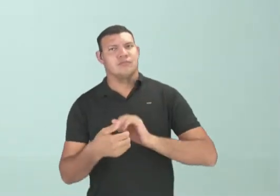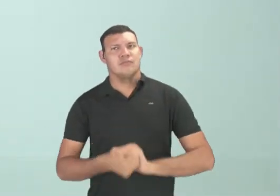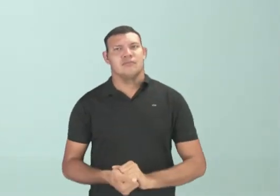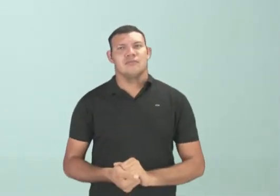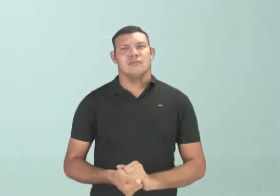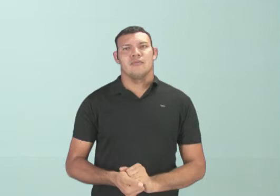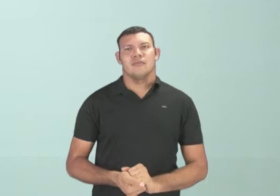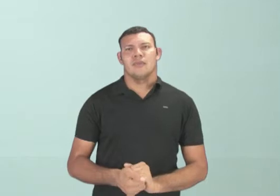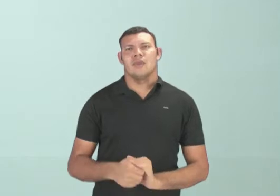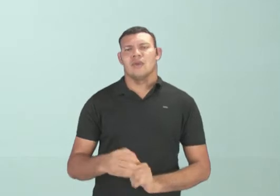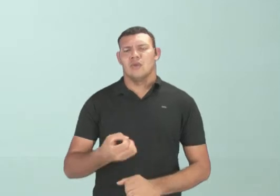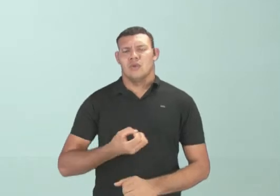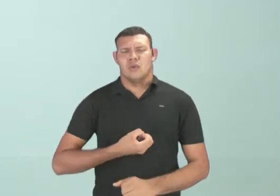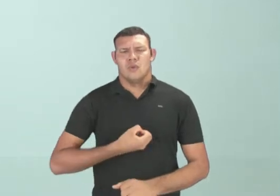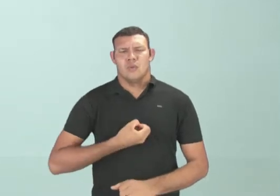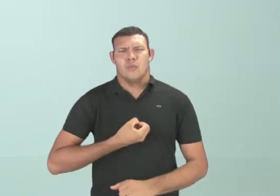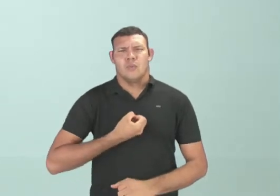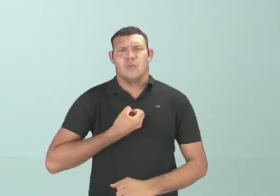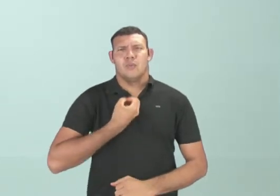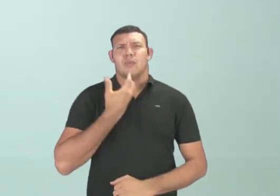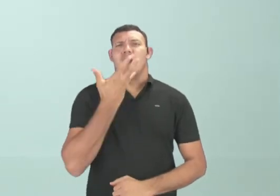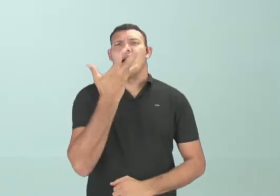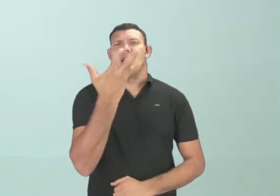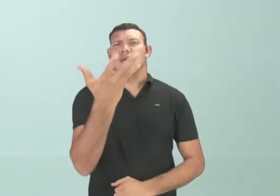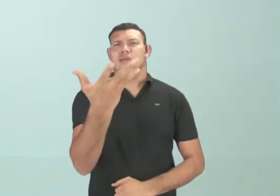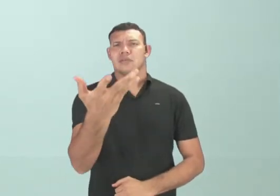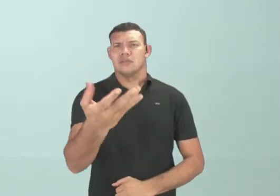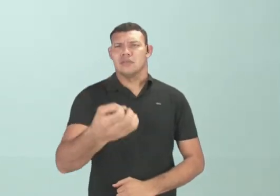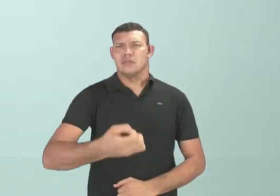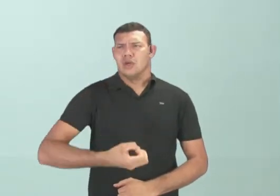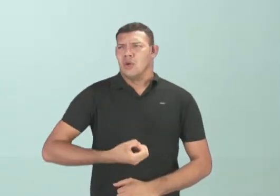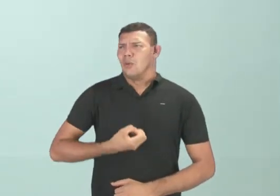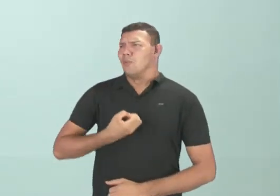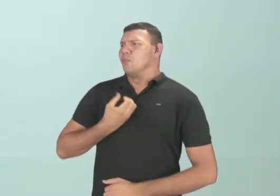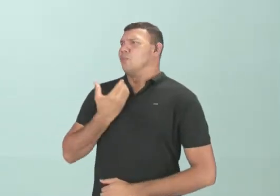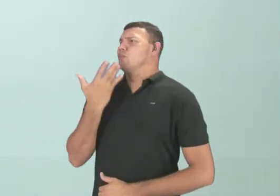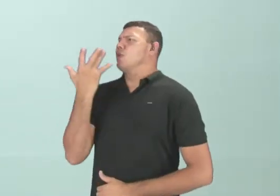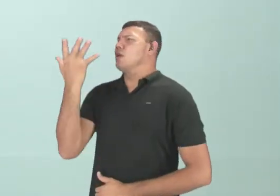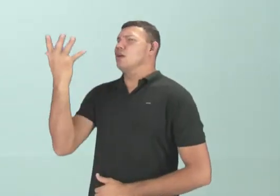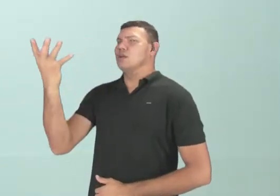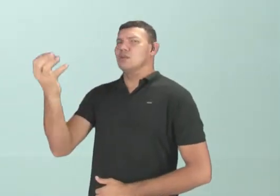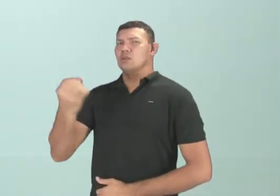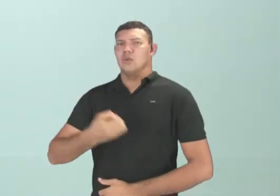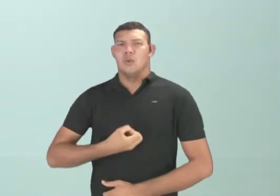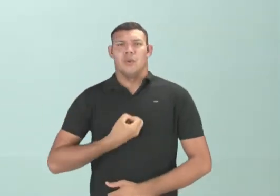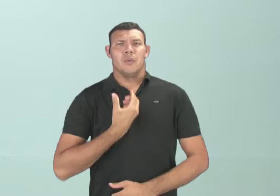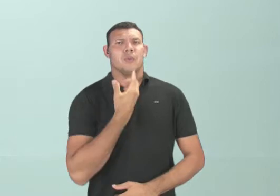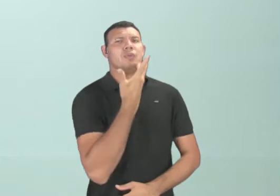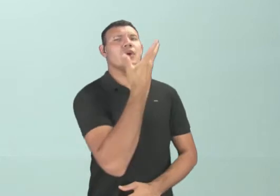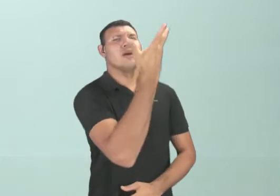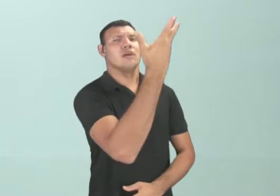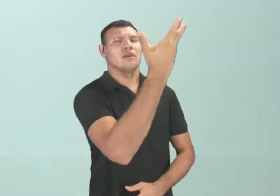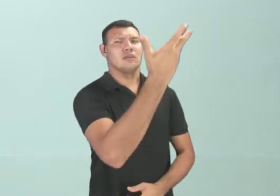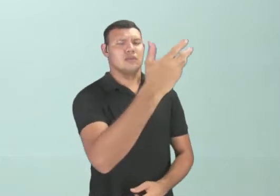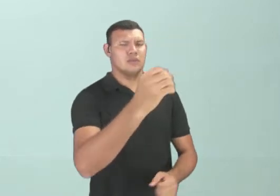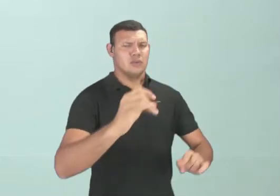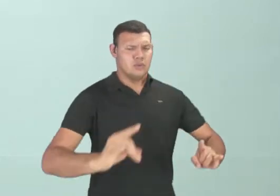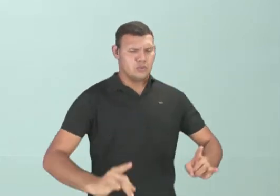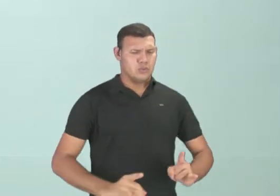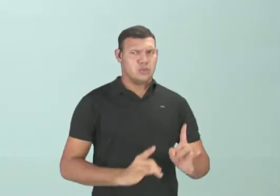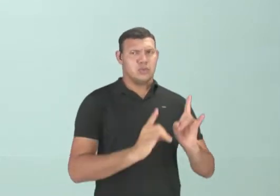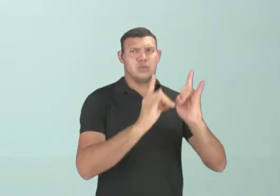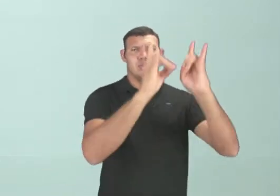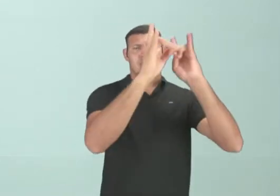pronunciada, para ser recitada né, dentro ali dos